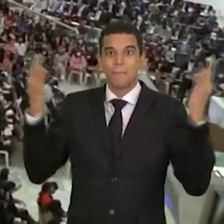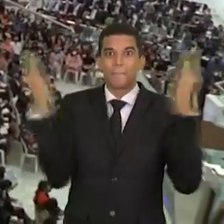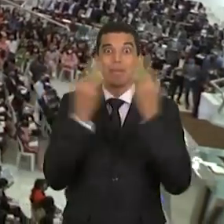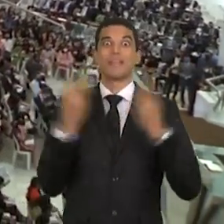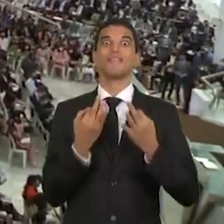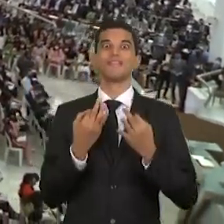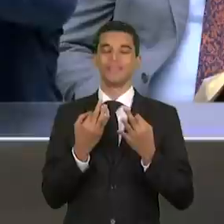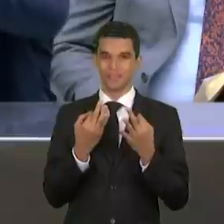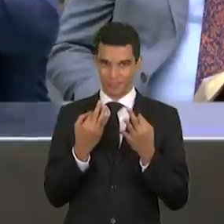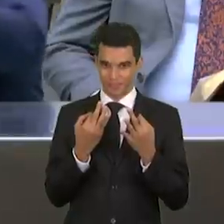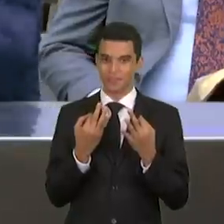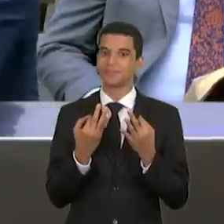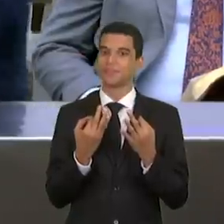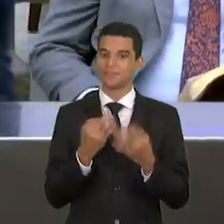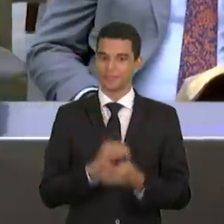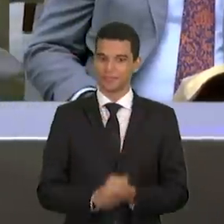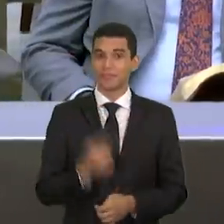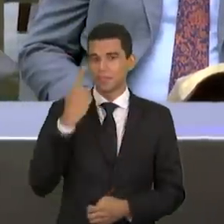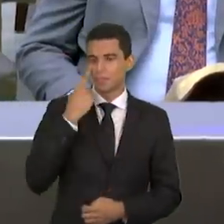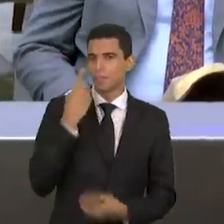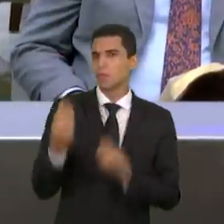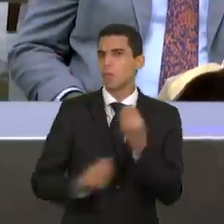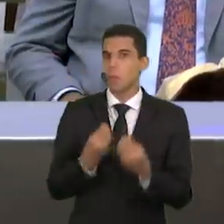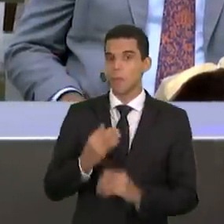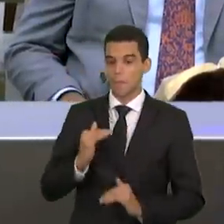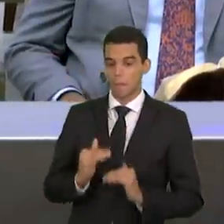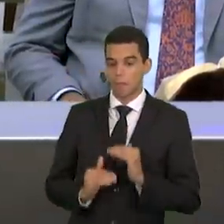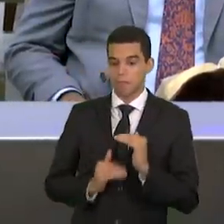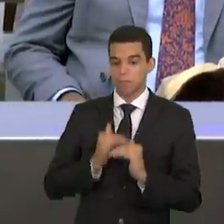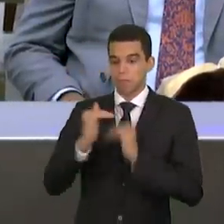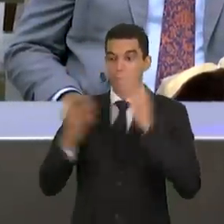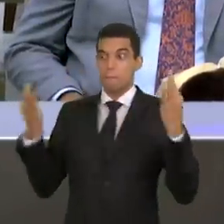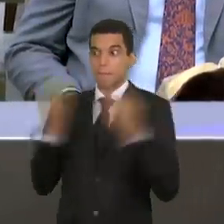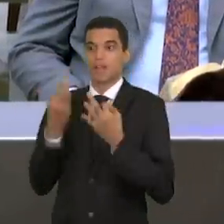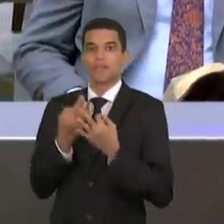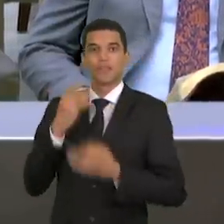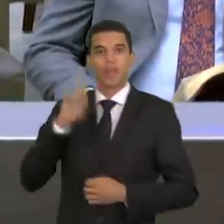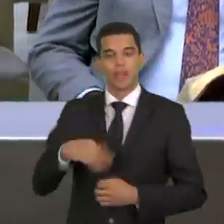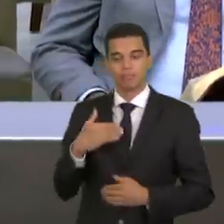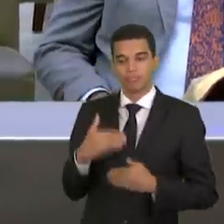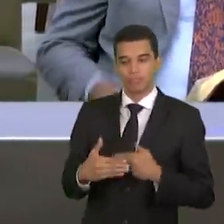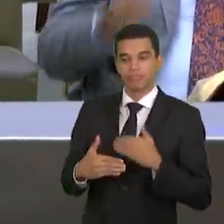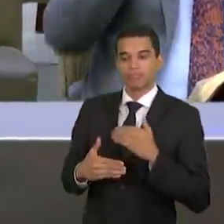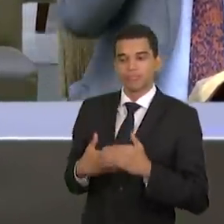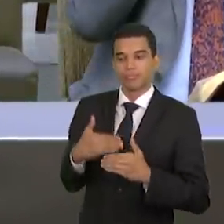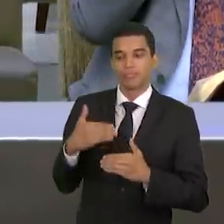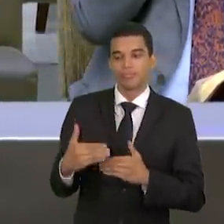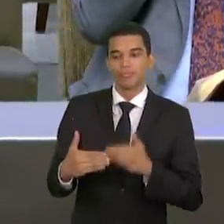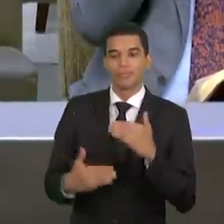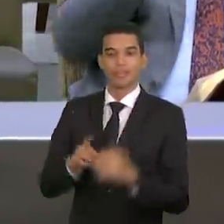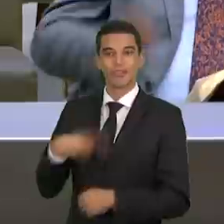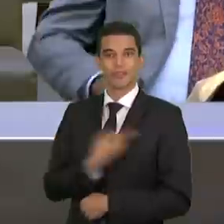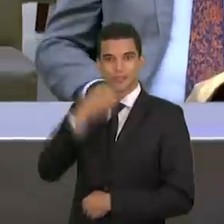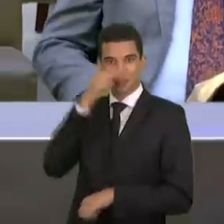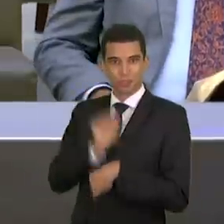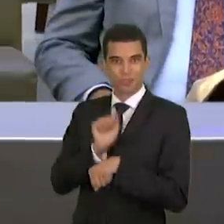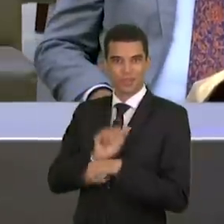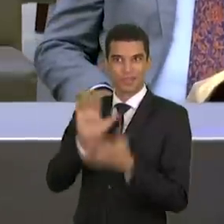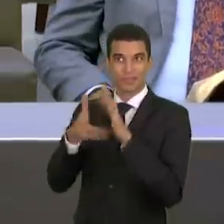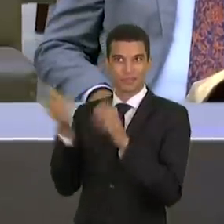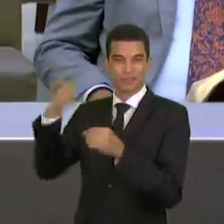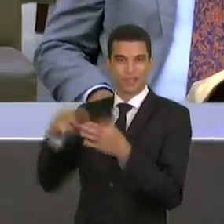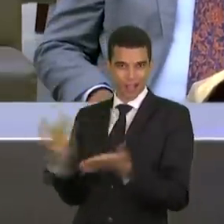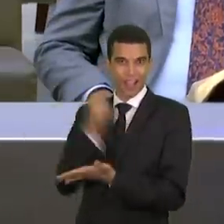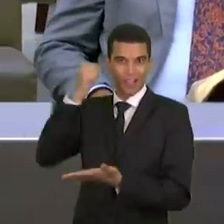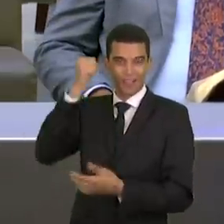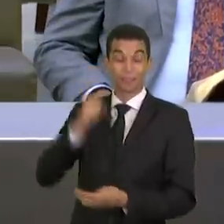Olha como o aperfeiçoamento se processa na vida da gente que está esperando o arrebatamento. É que